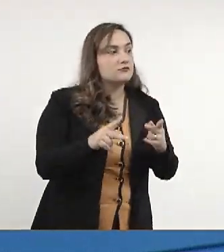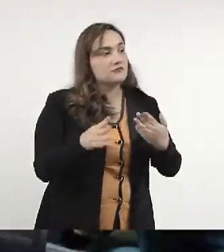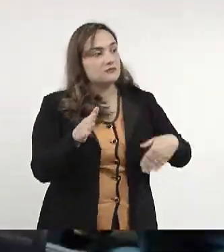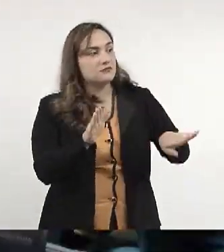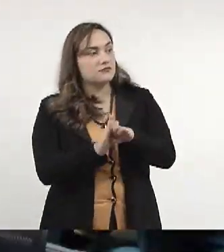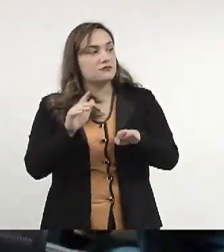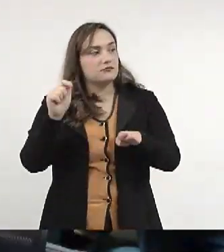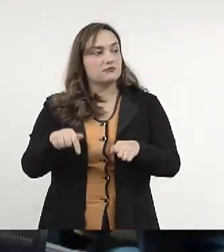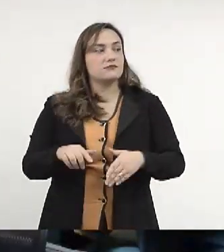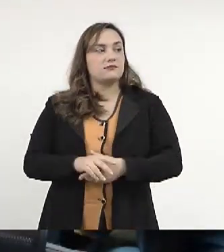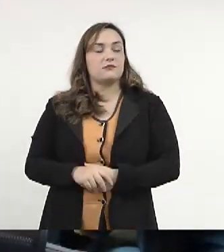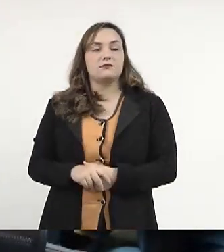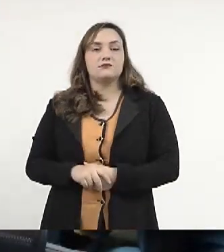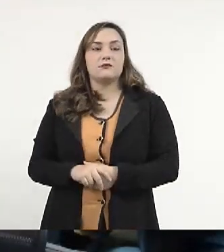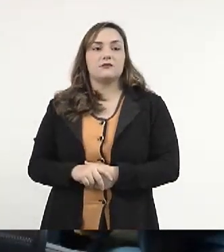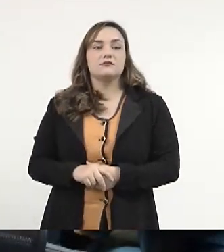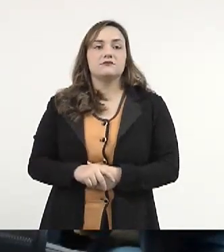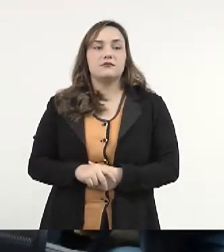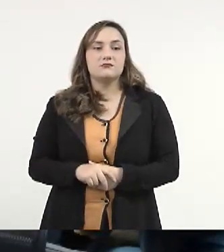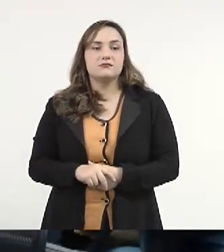Leis.